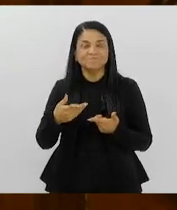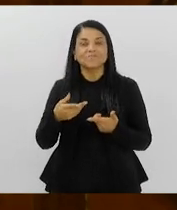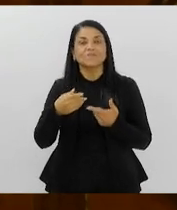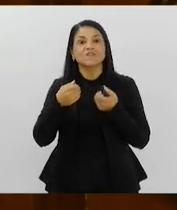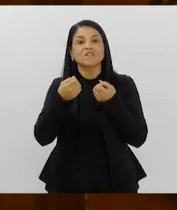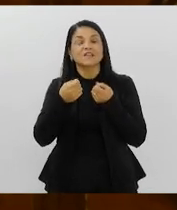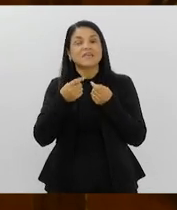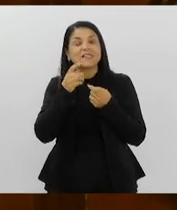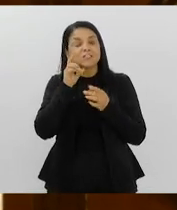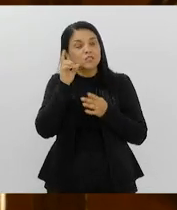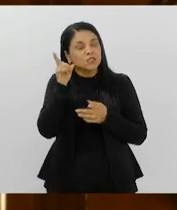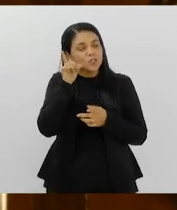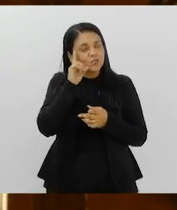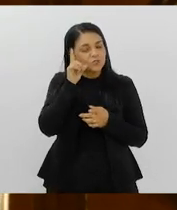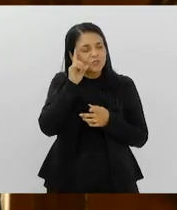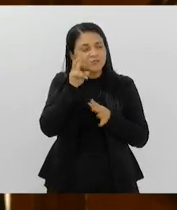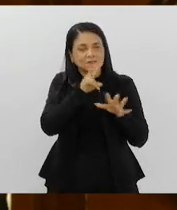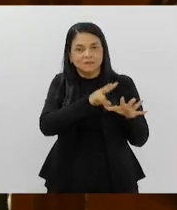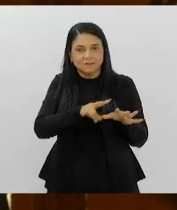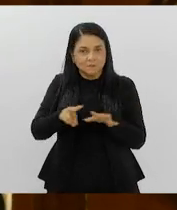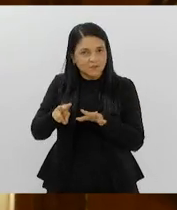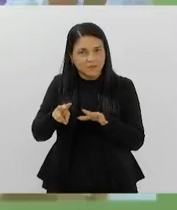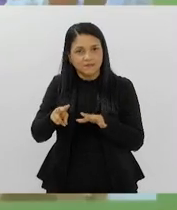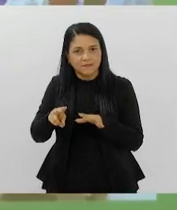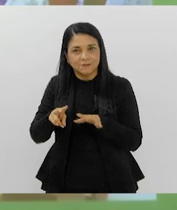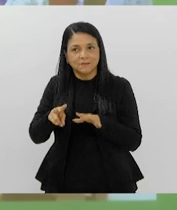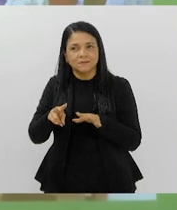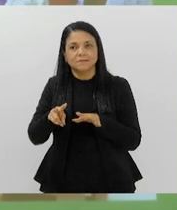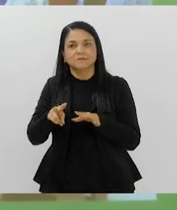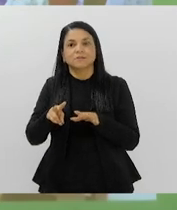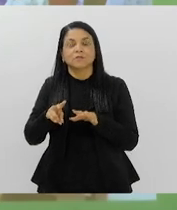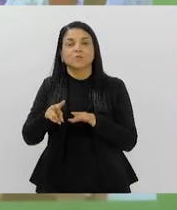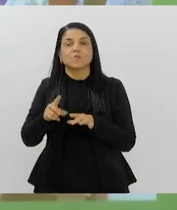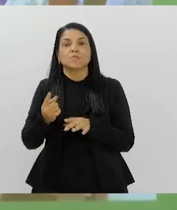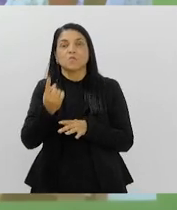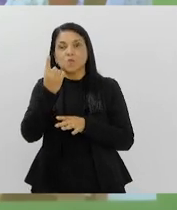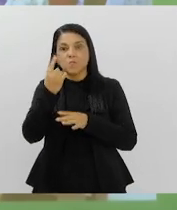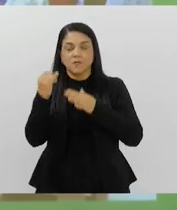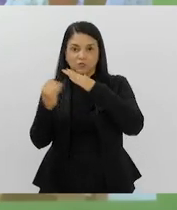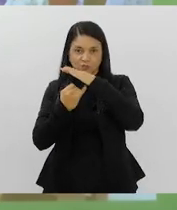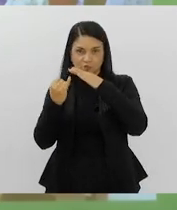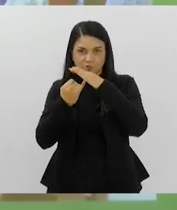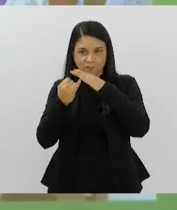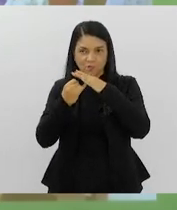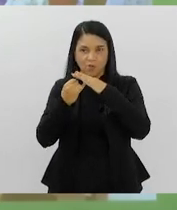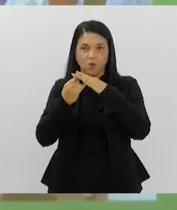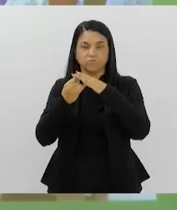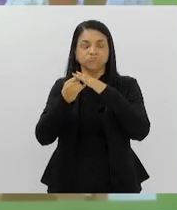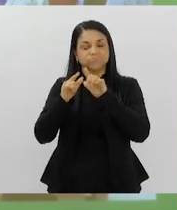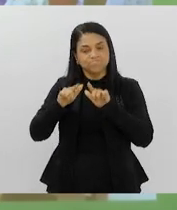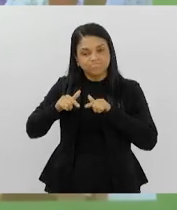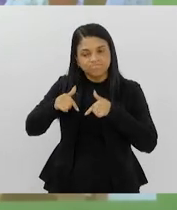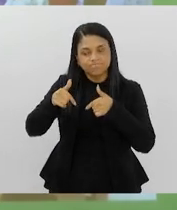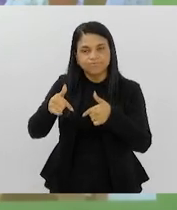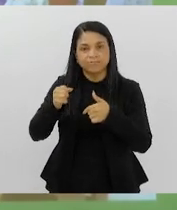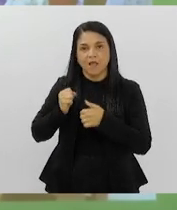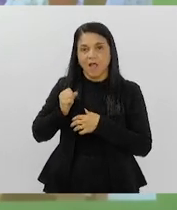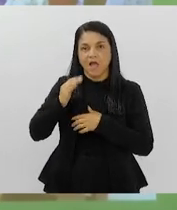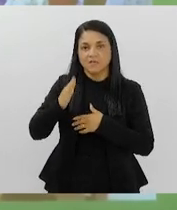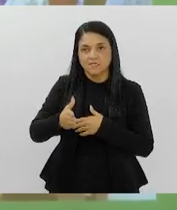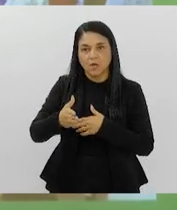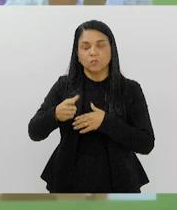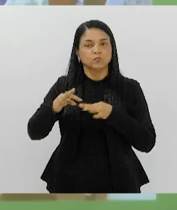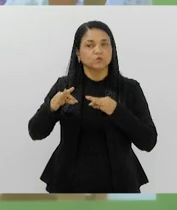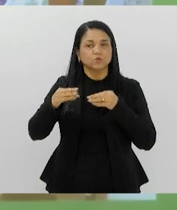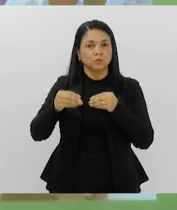um órgão do sistema de integrado de segurança pública, e nós encerramos com a ação de cidadania, onde levamos todos os órgãos para